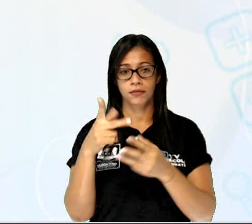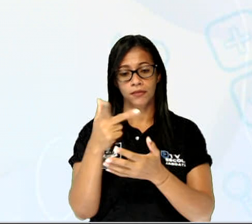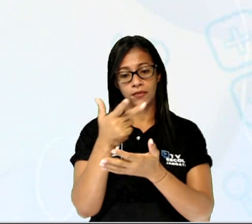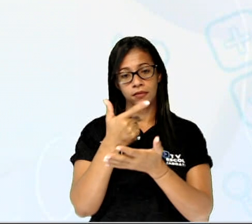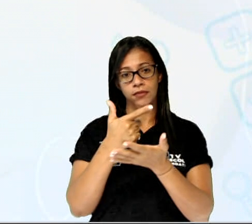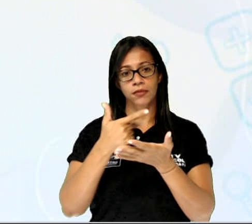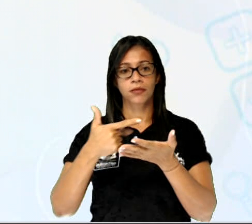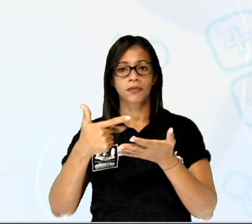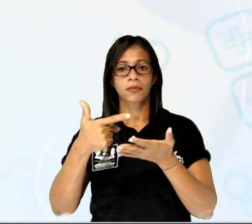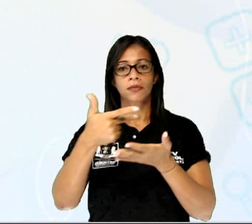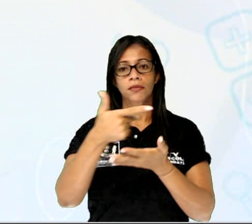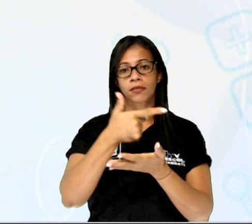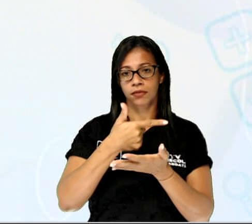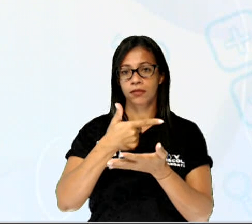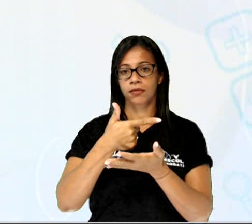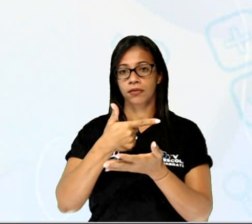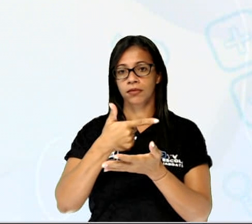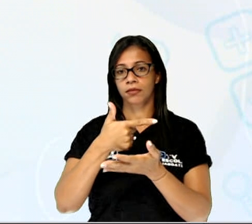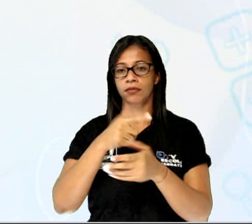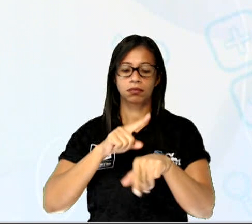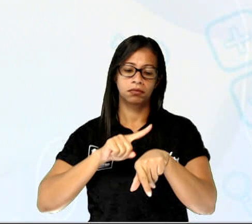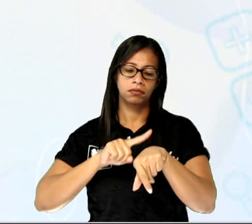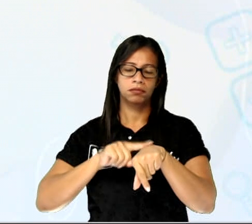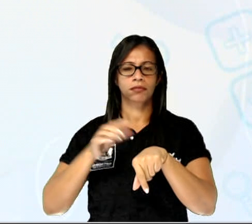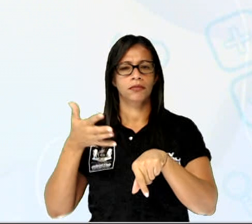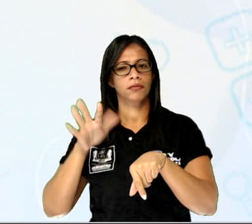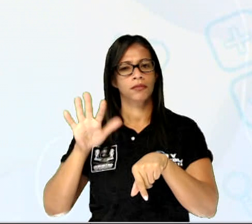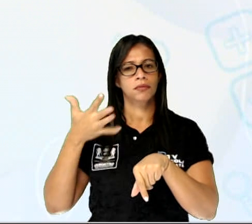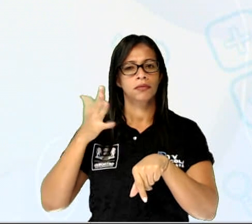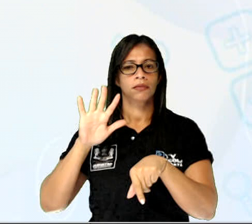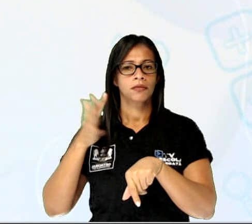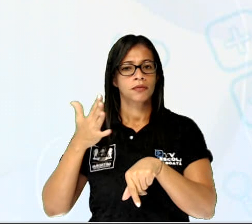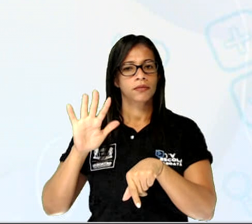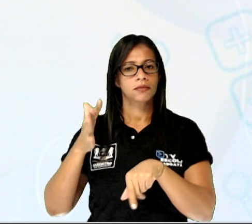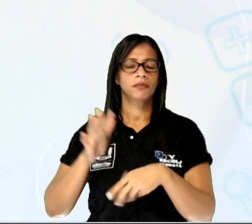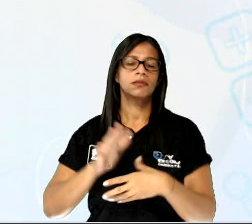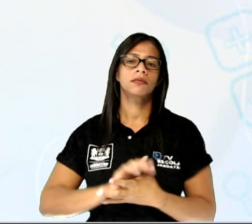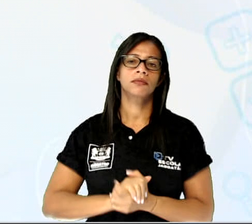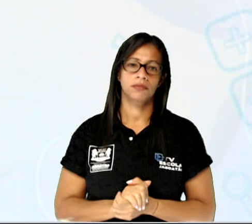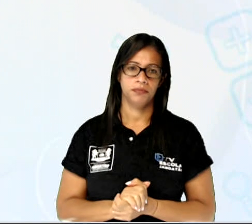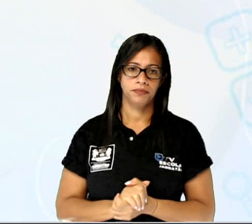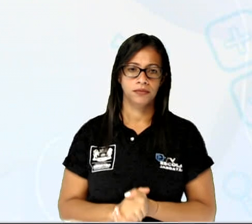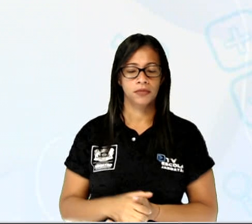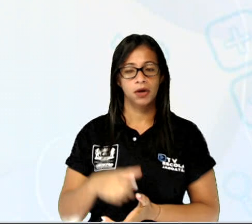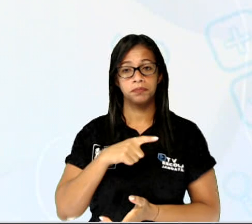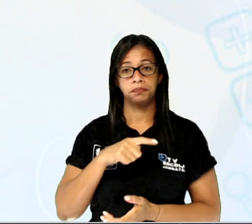E esses horários são aproximadamente. E nós temos a